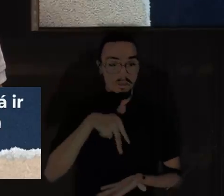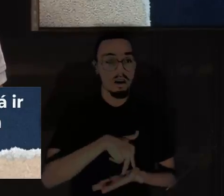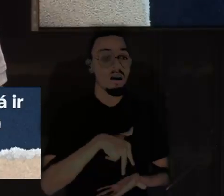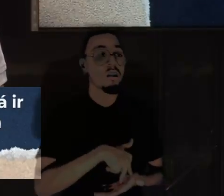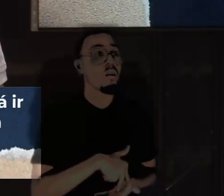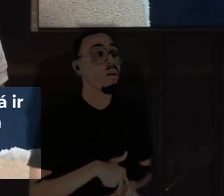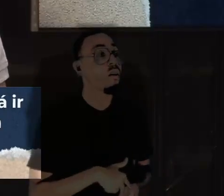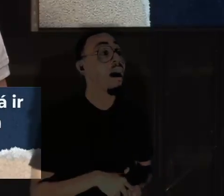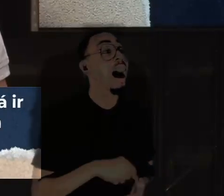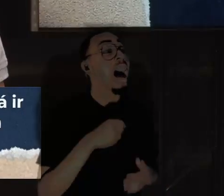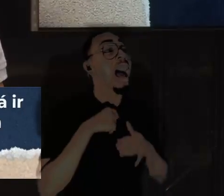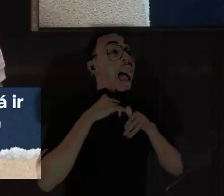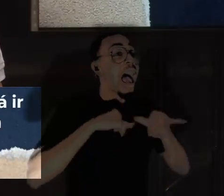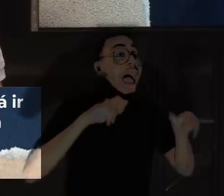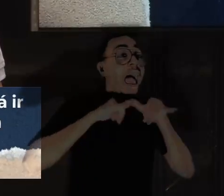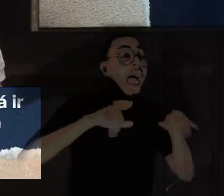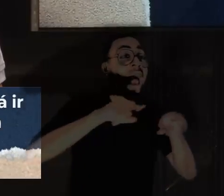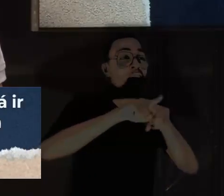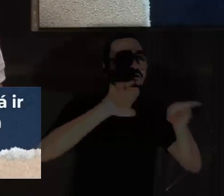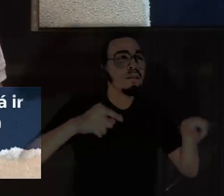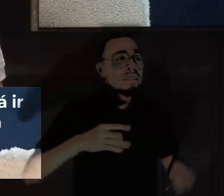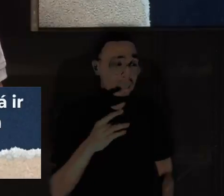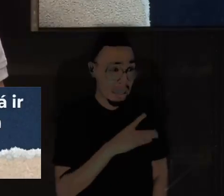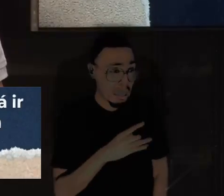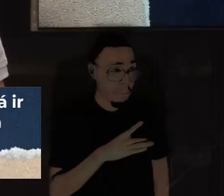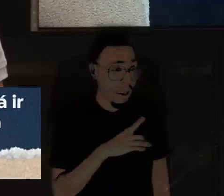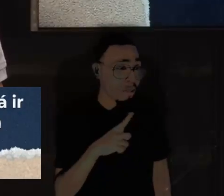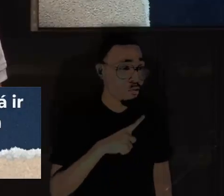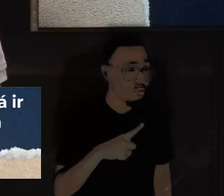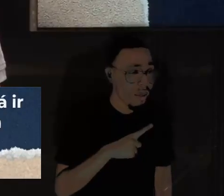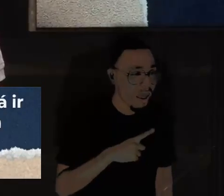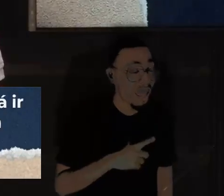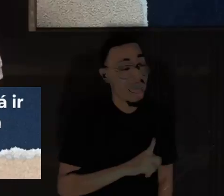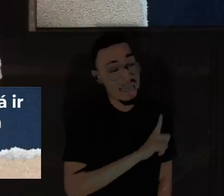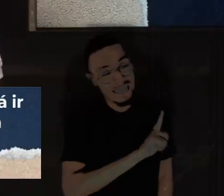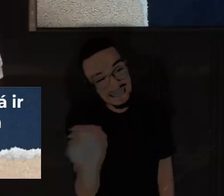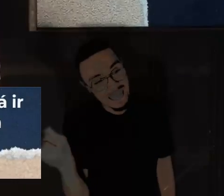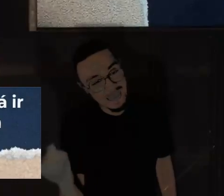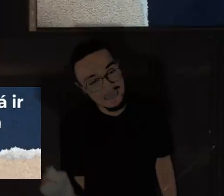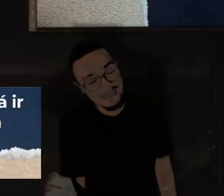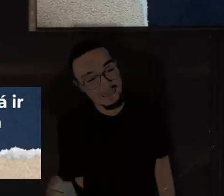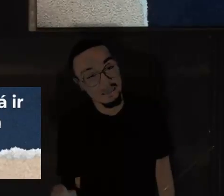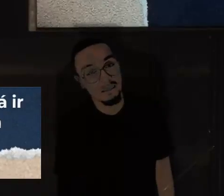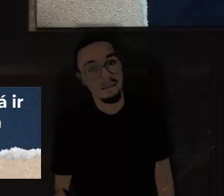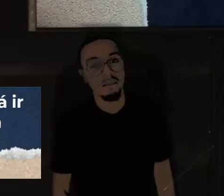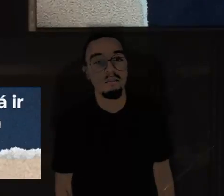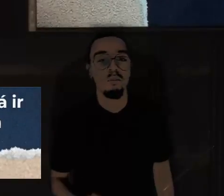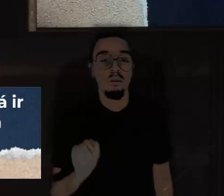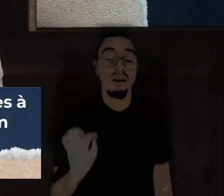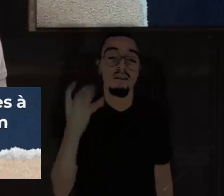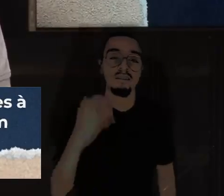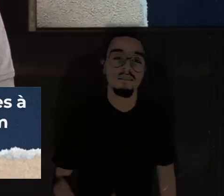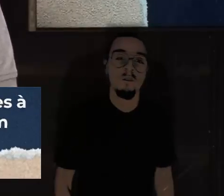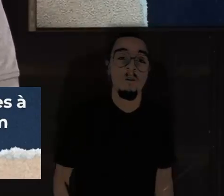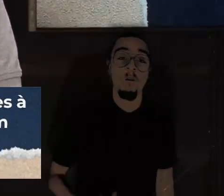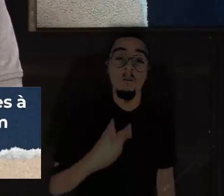É gente, hein? 22 mil homens partiram. E ficaram apenas 10